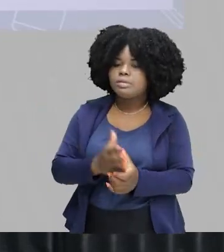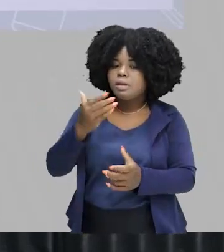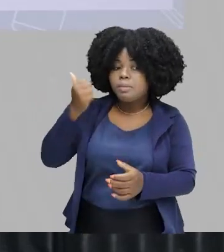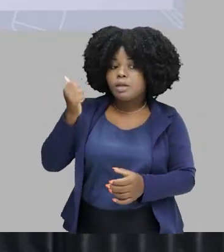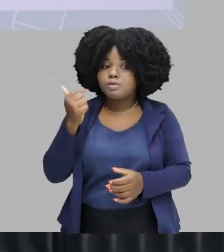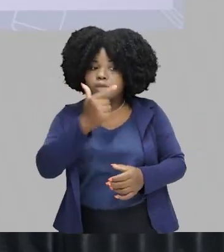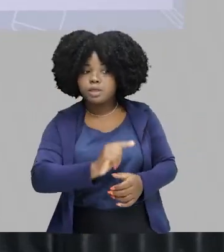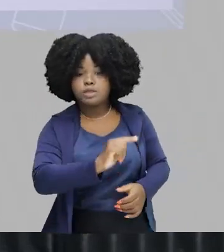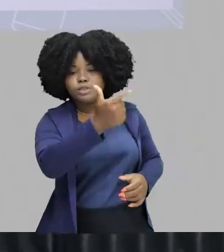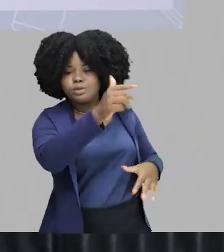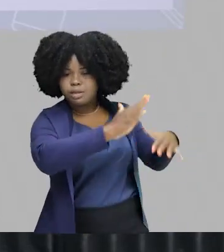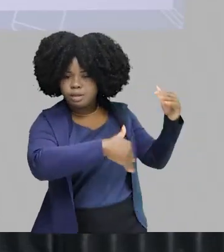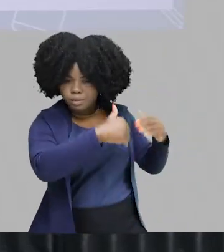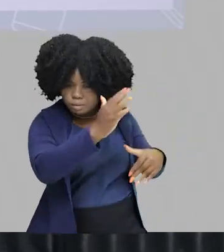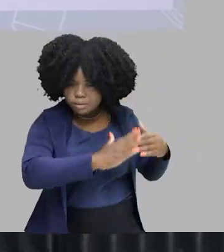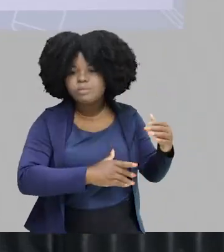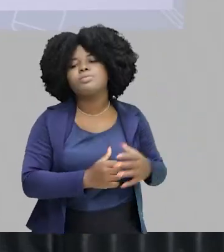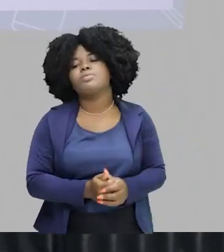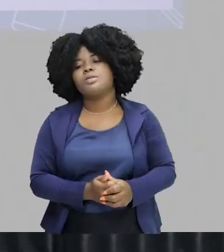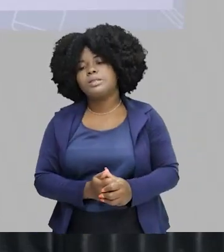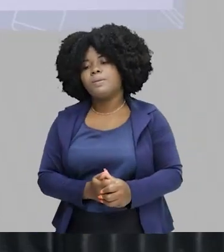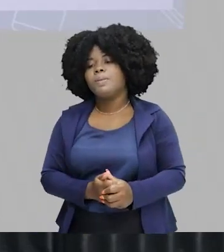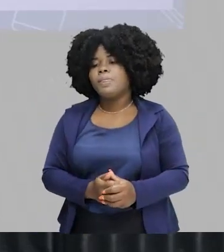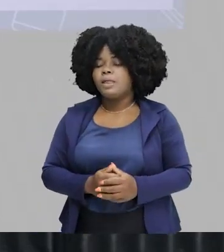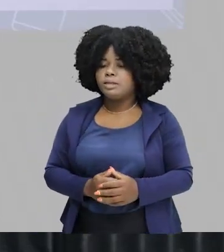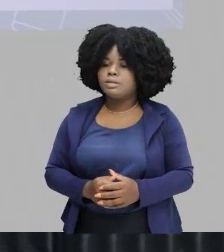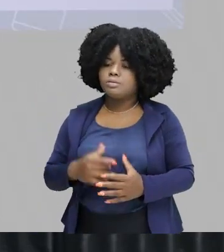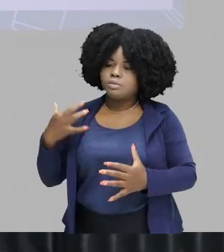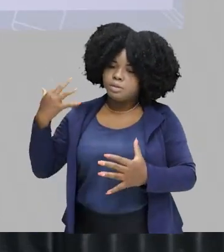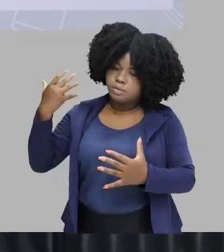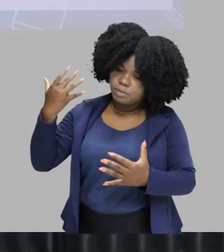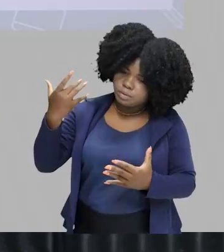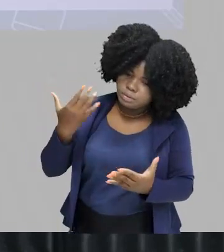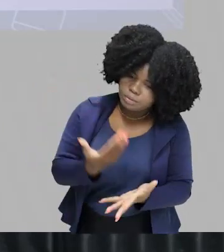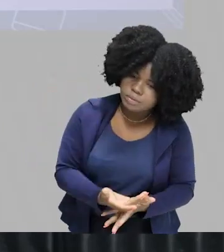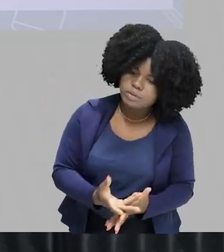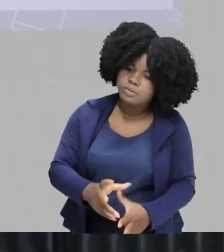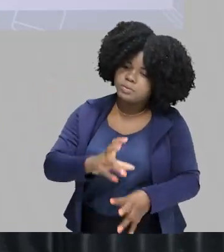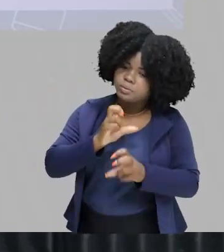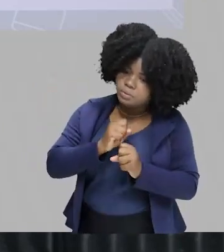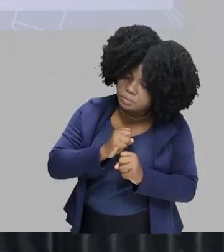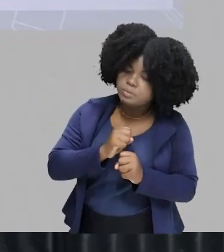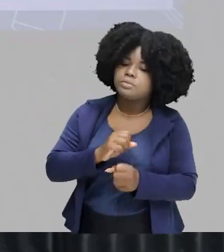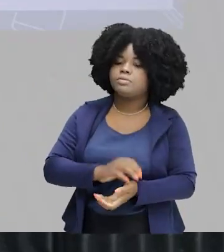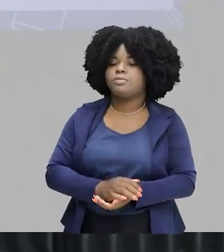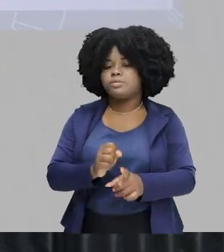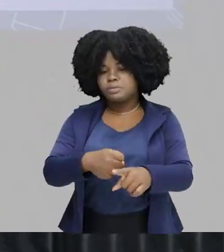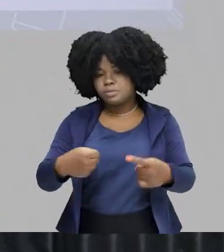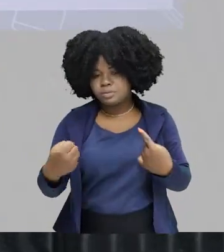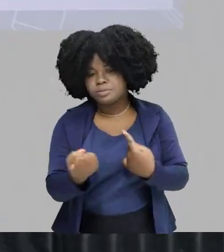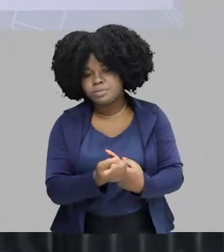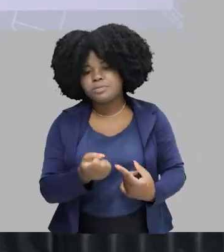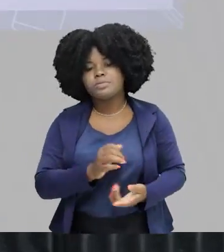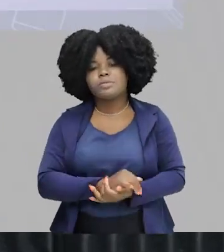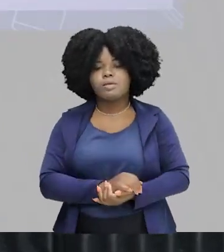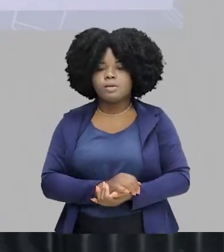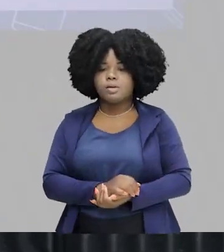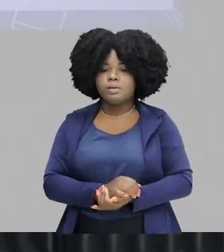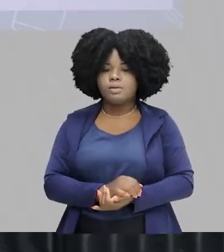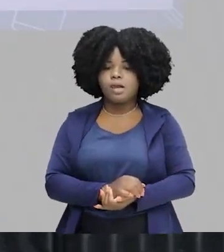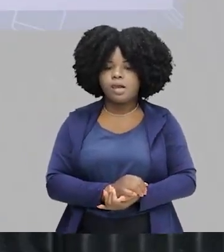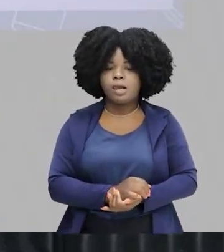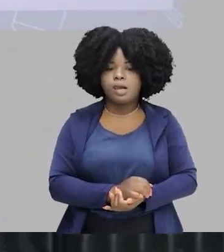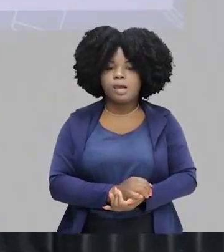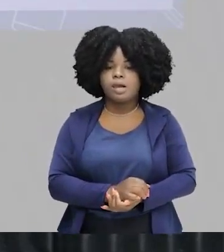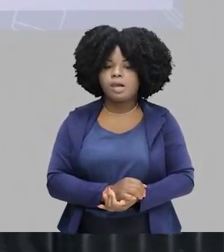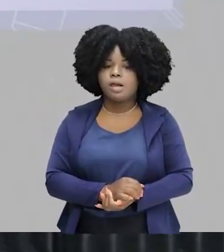entendeu? Isso é uma coisa que ao longo do tempo a gente vai estabelecendo e vai consolidando enquanto sociedade. Vamos dar um